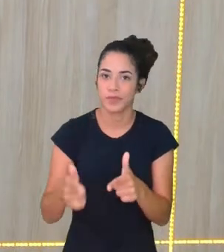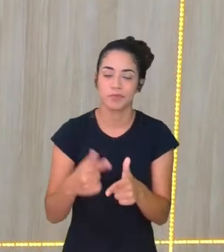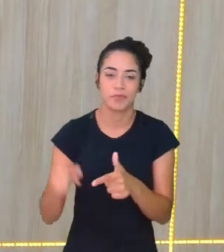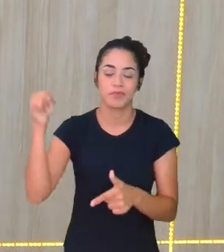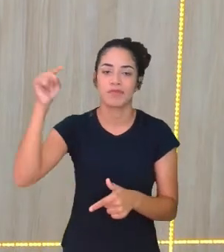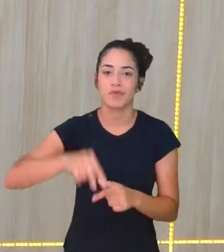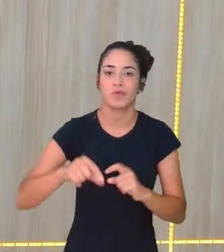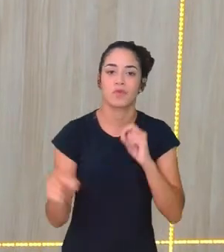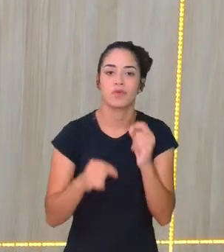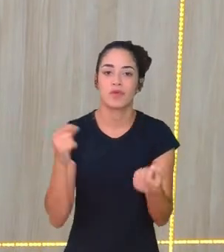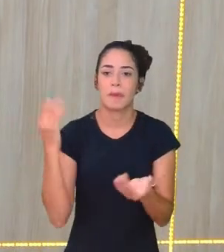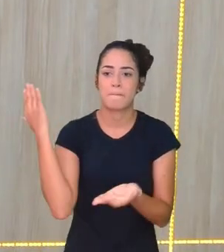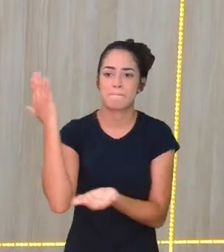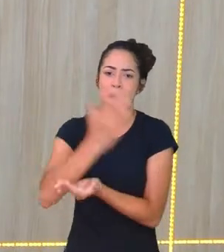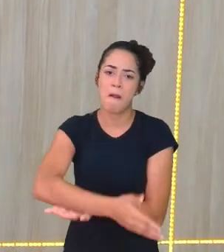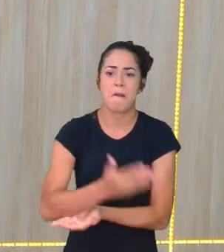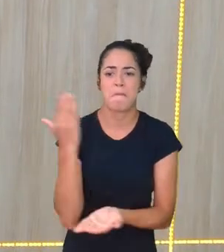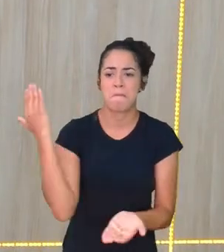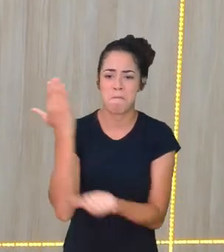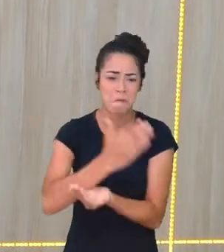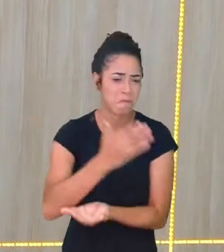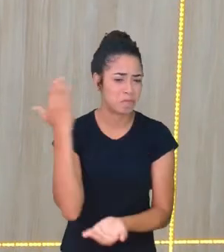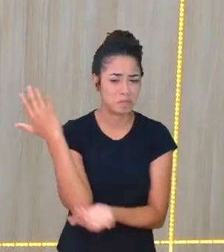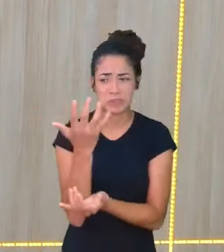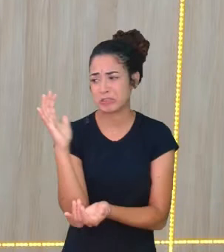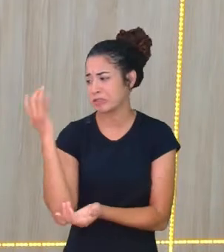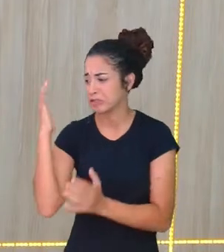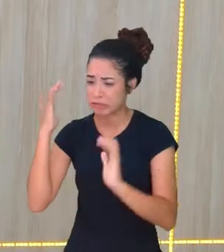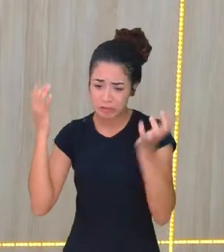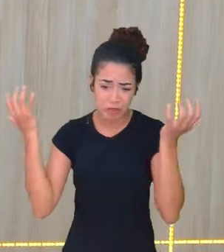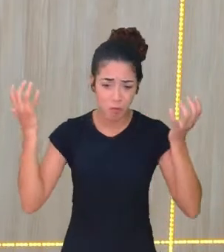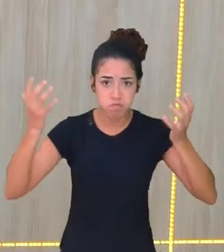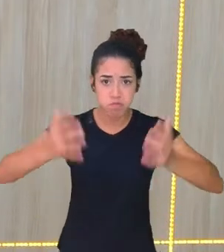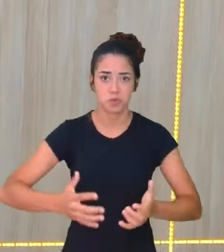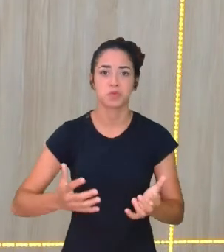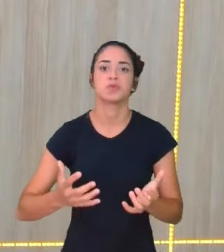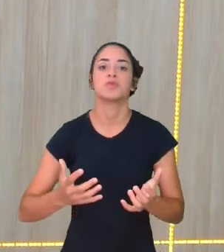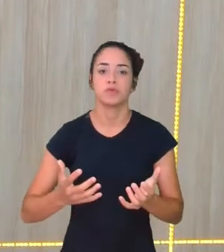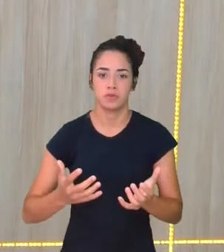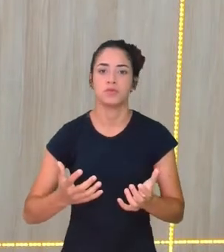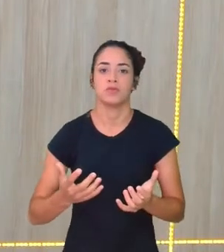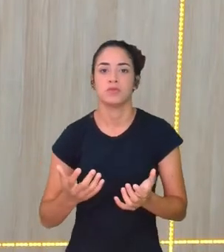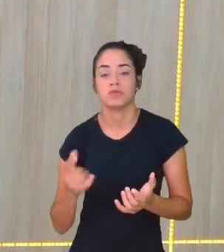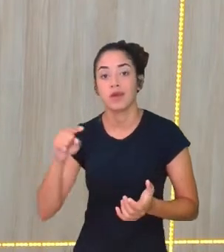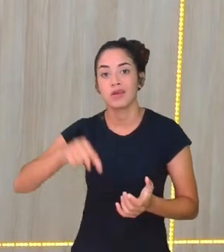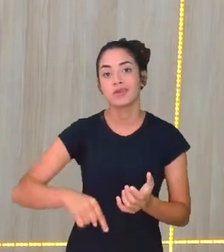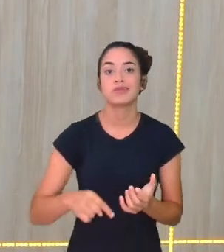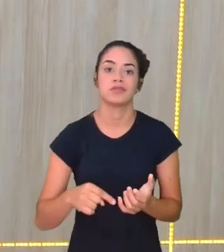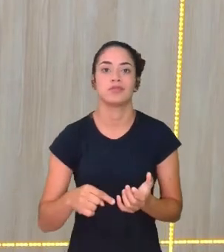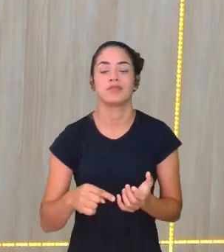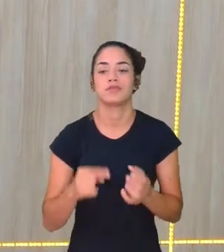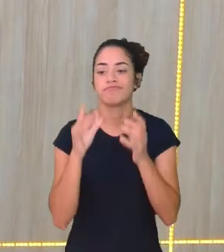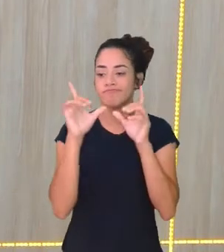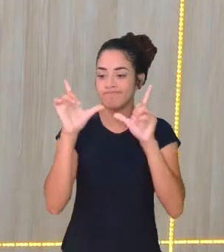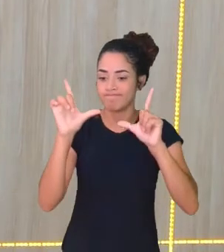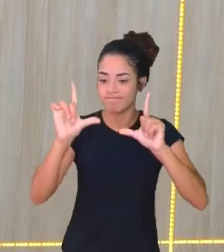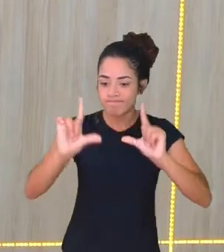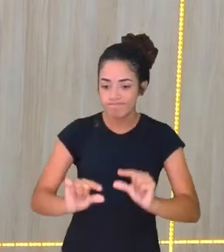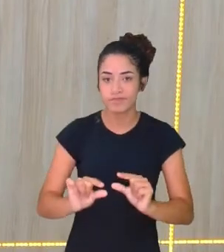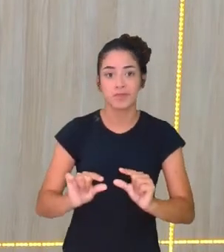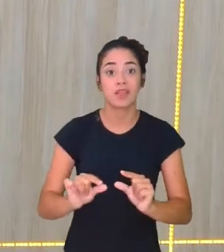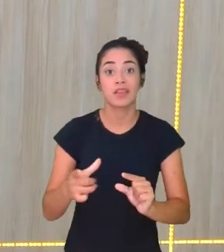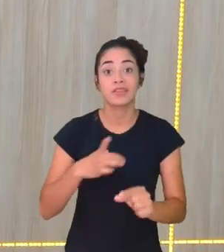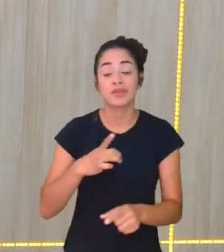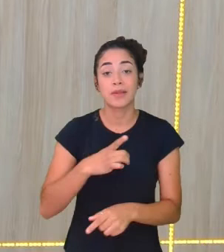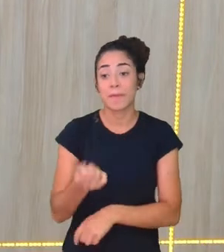cá que é o desmatamento desenfreado né das florestas de Mata Atlântica né hoje nós temos poucas reservas